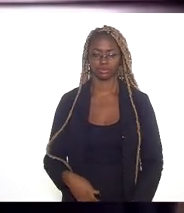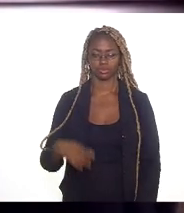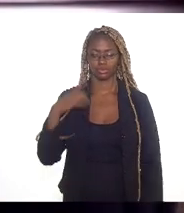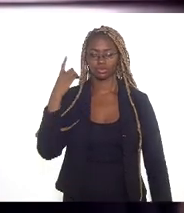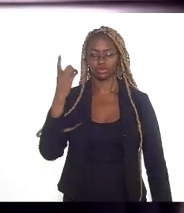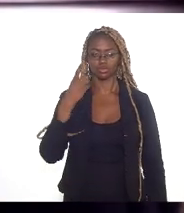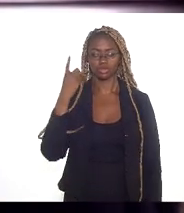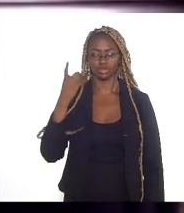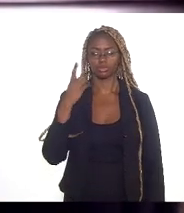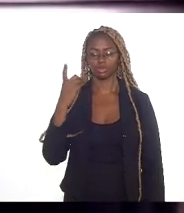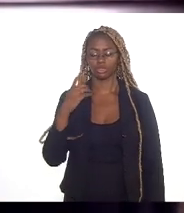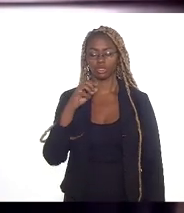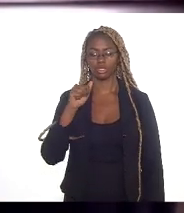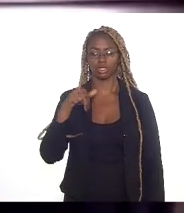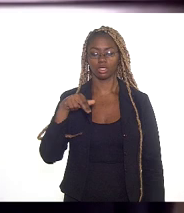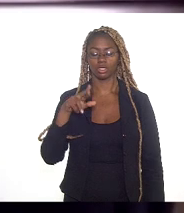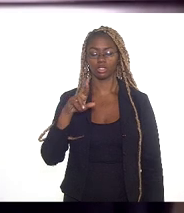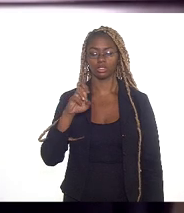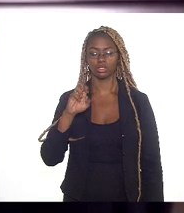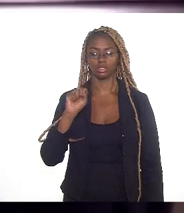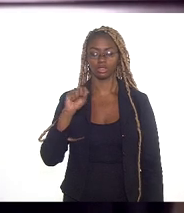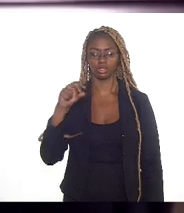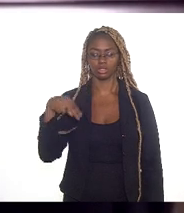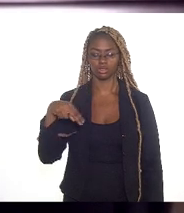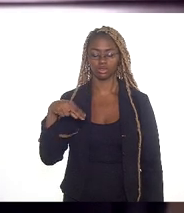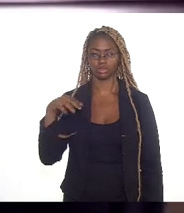Deputado Anderson Moraes.